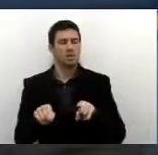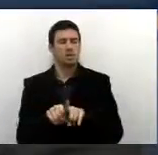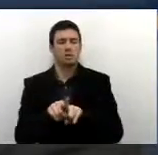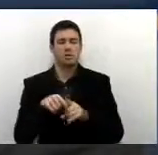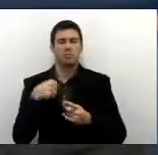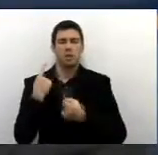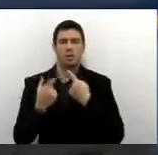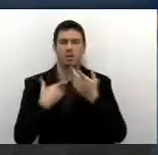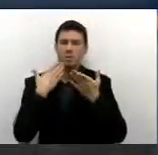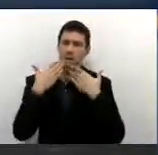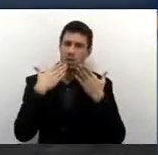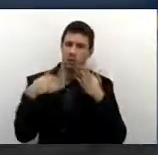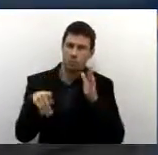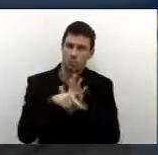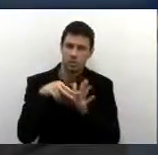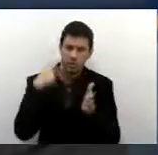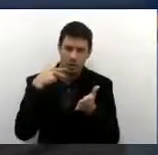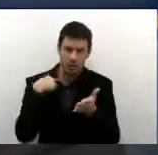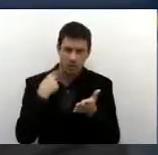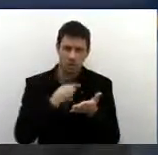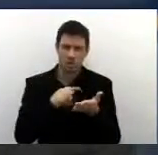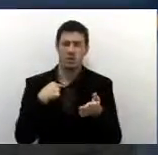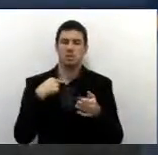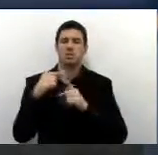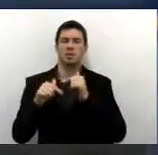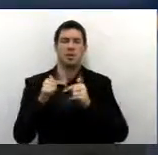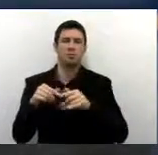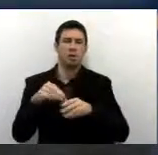e o atendimento aos vereadores. Então nós trabalhamos